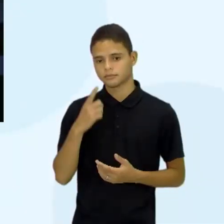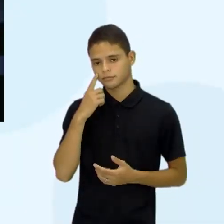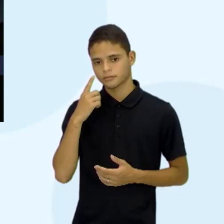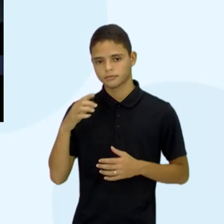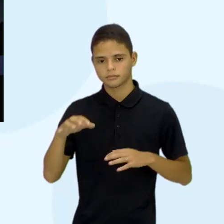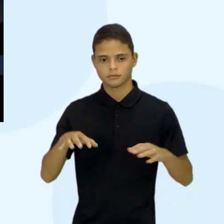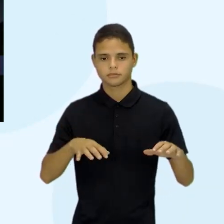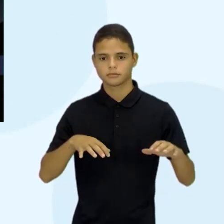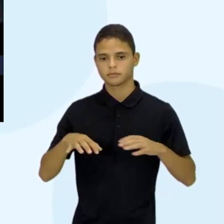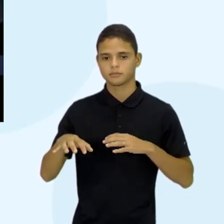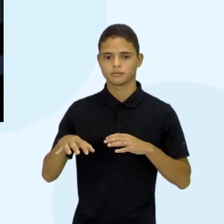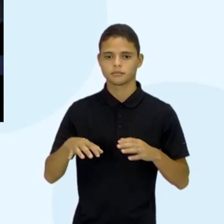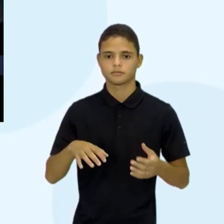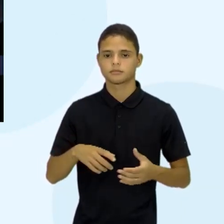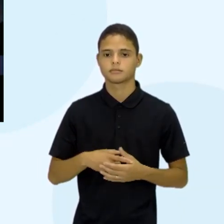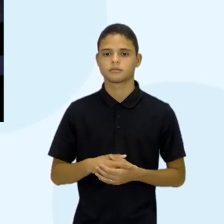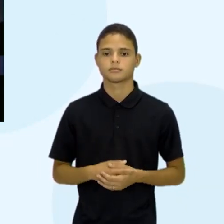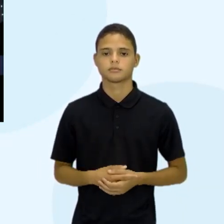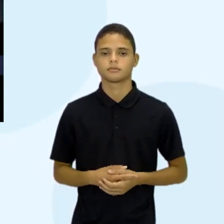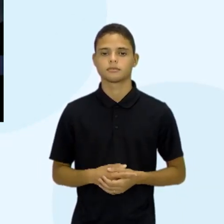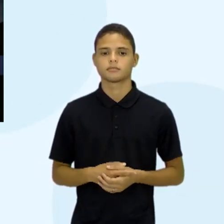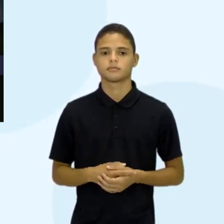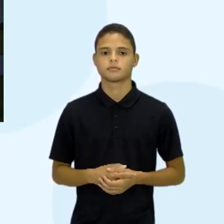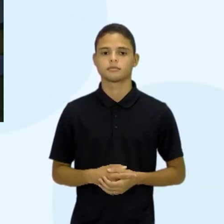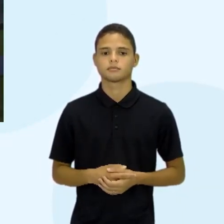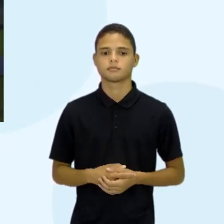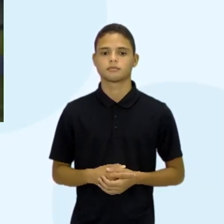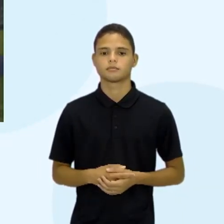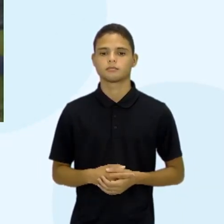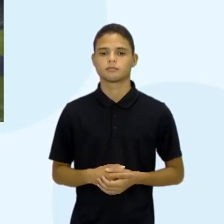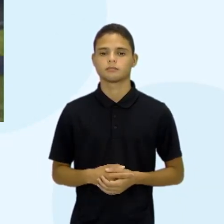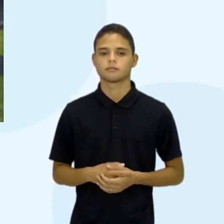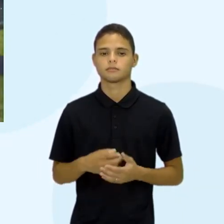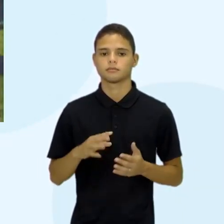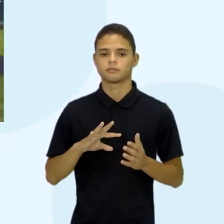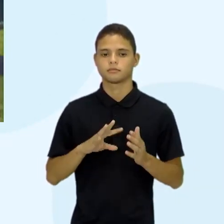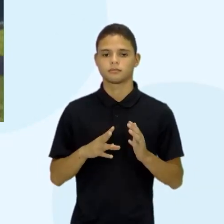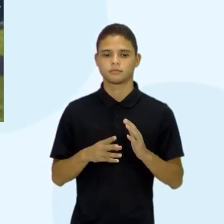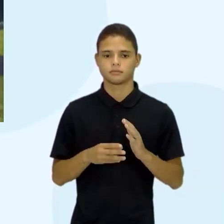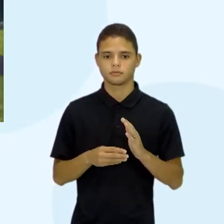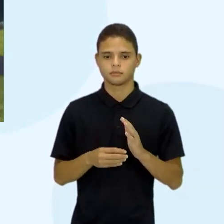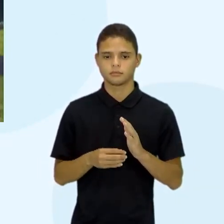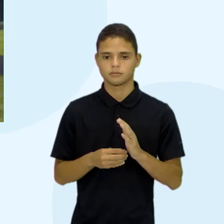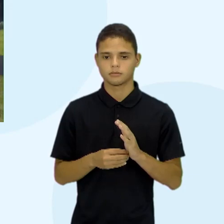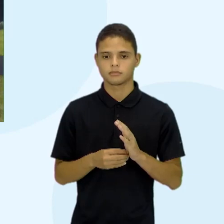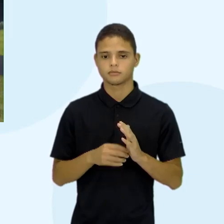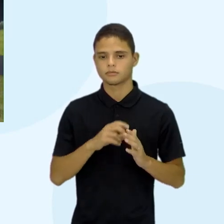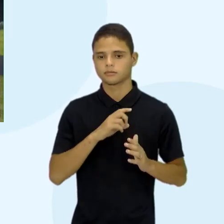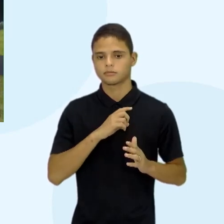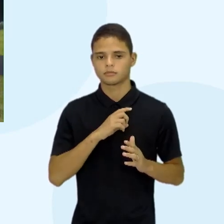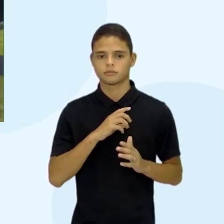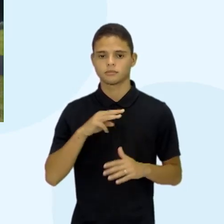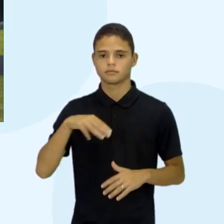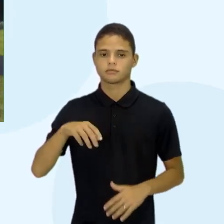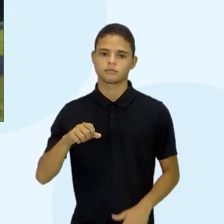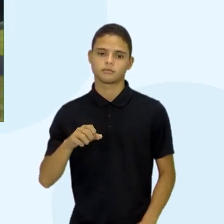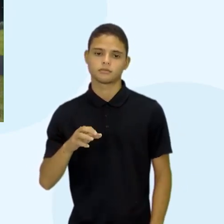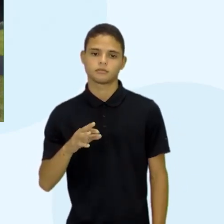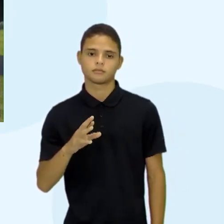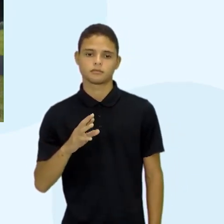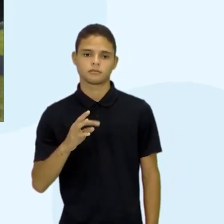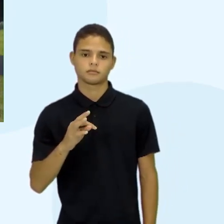também o cão maior Hydra Olha só toda a constelação passa por nós Marte Mercúrio Olha só